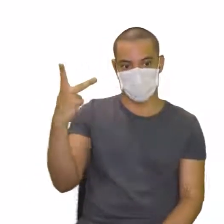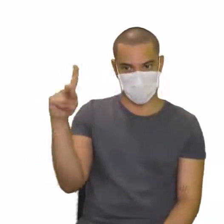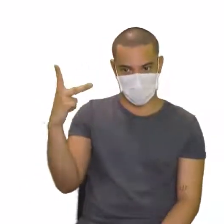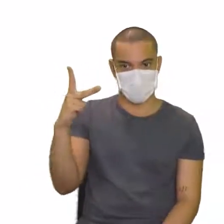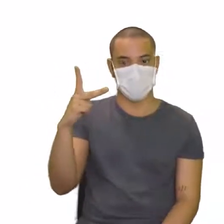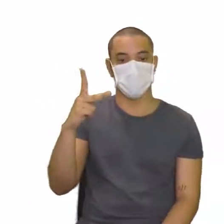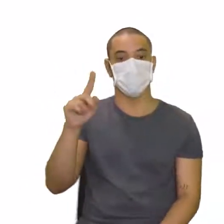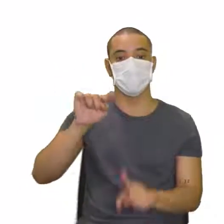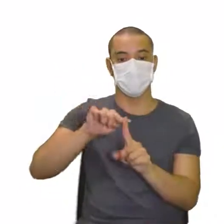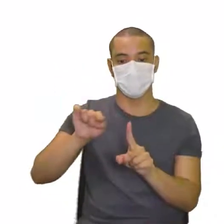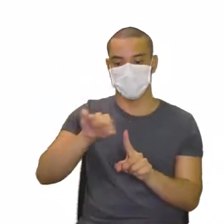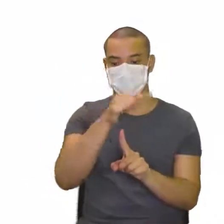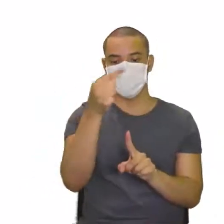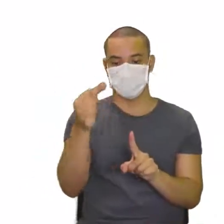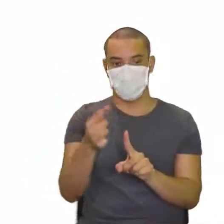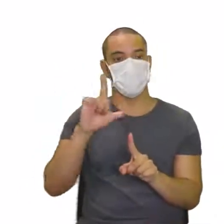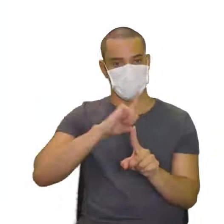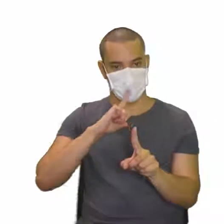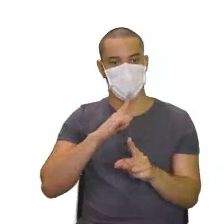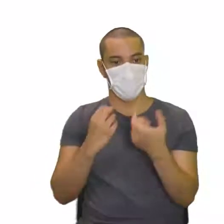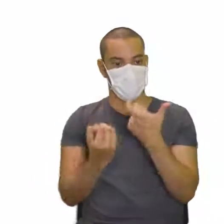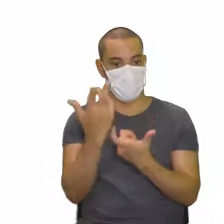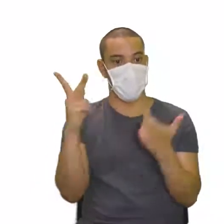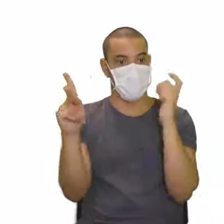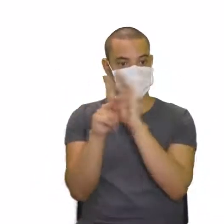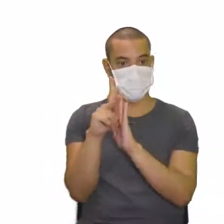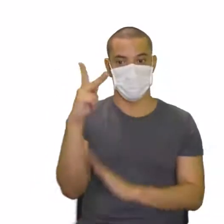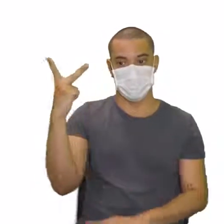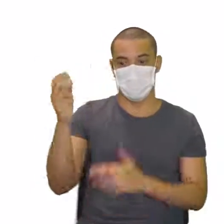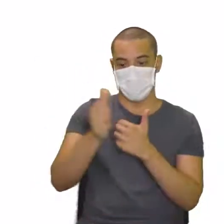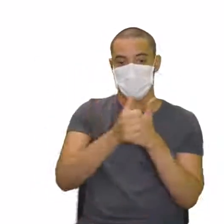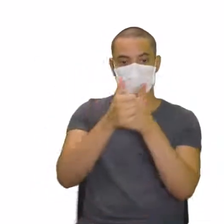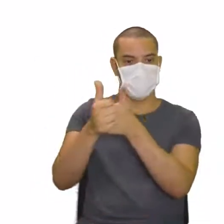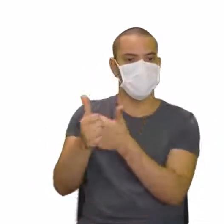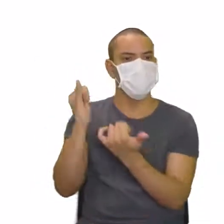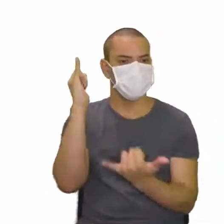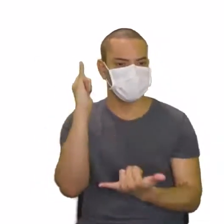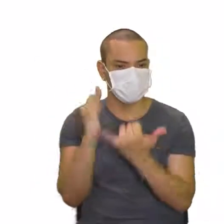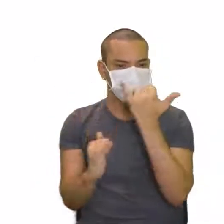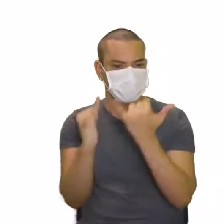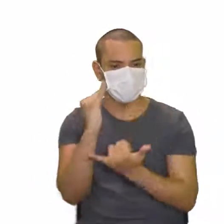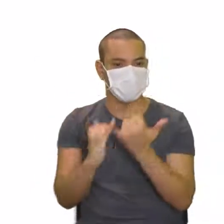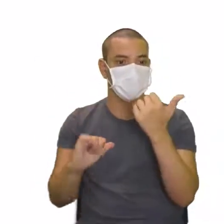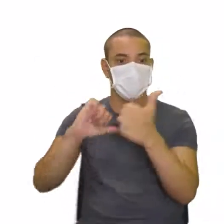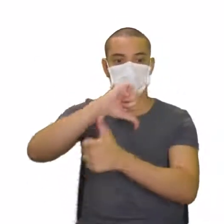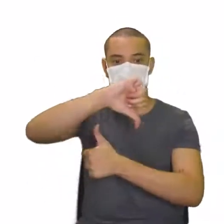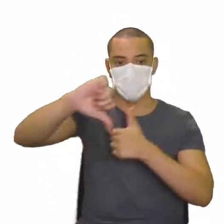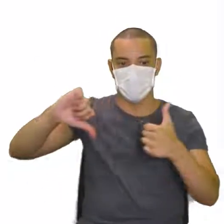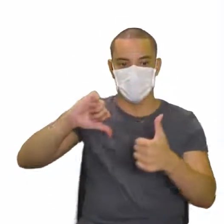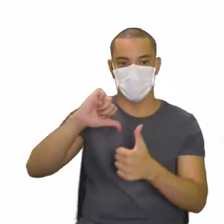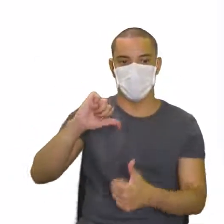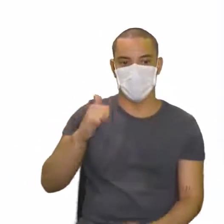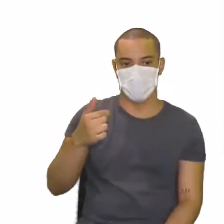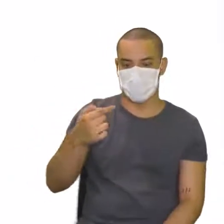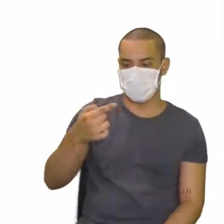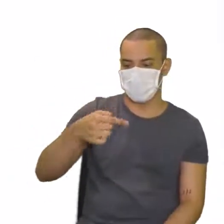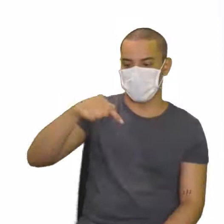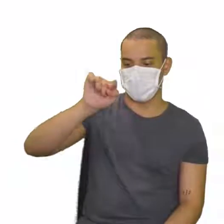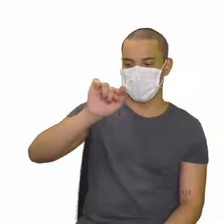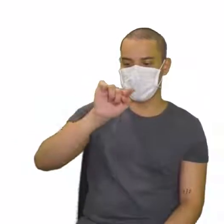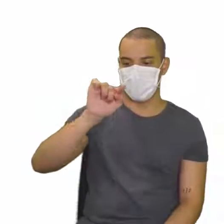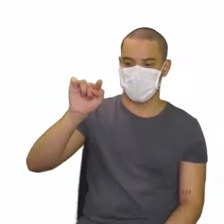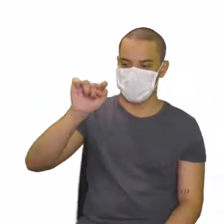espira, você utiliza o da espira, ok? É bem parecido, né, pessoal? Só muda que não tem o π na segunda